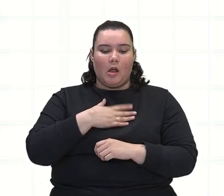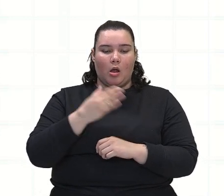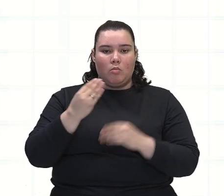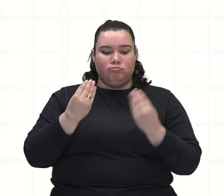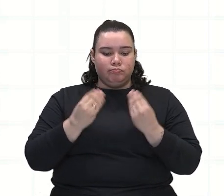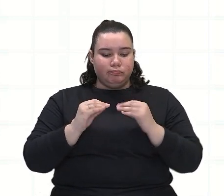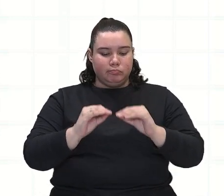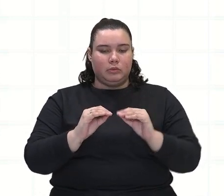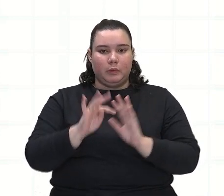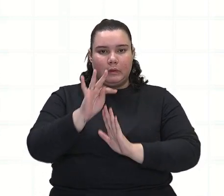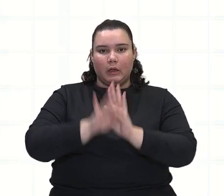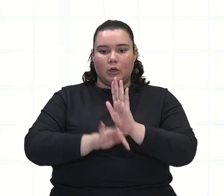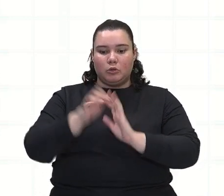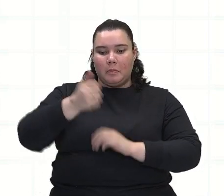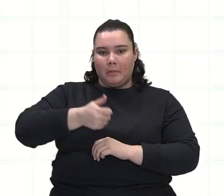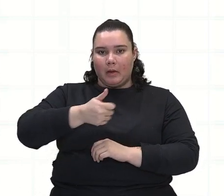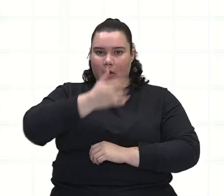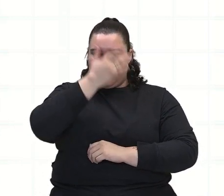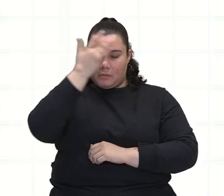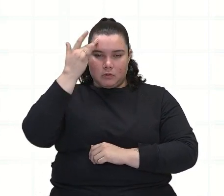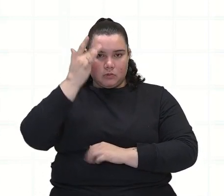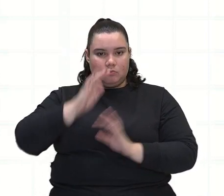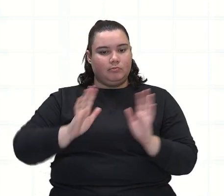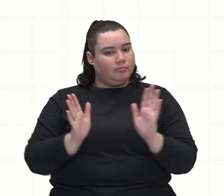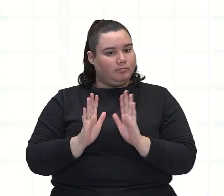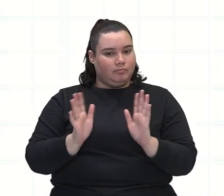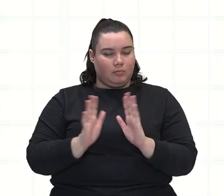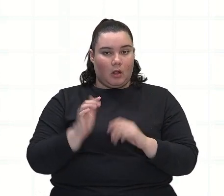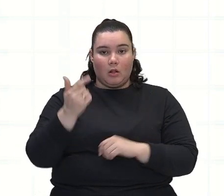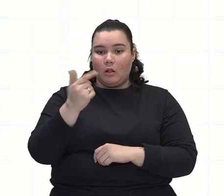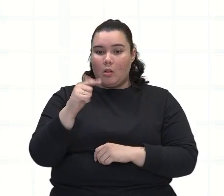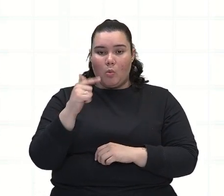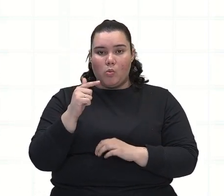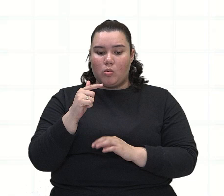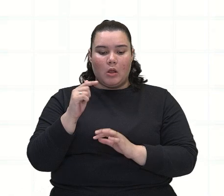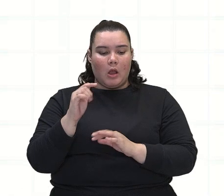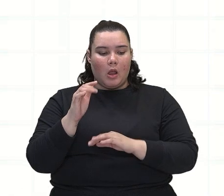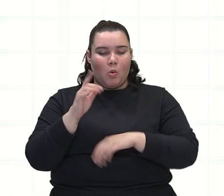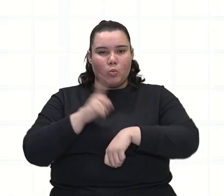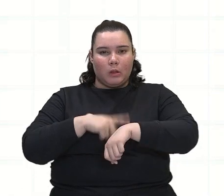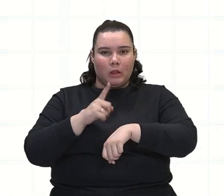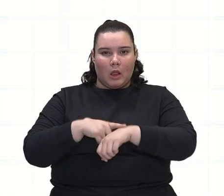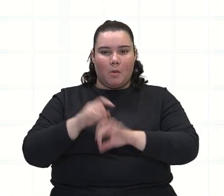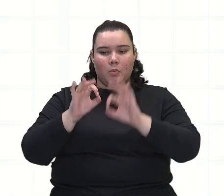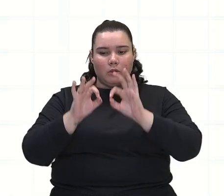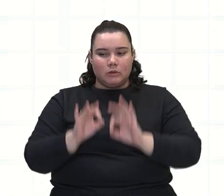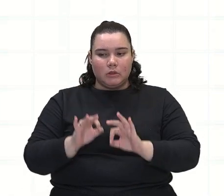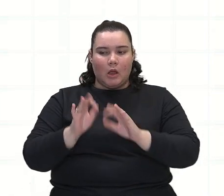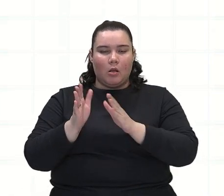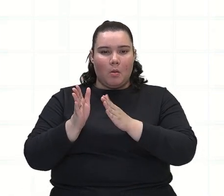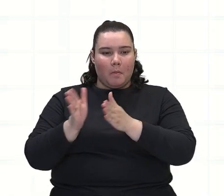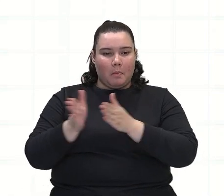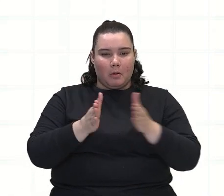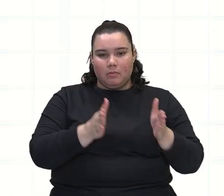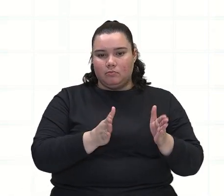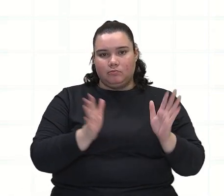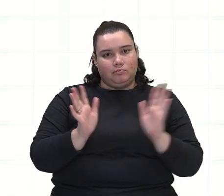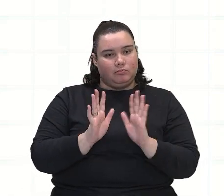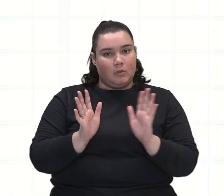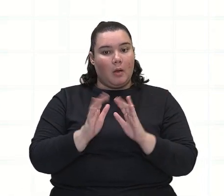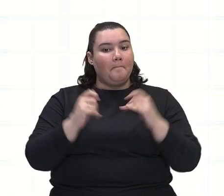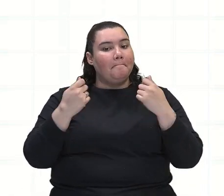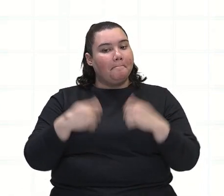tipo de texto. Sem ordem cronológica e com a presença de argumentação, a presença